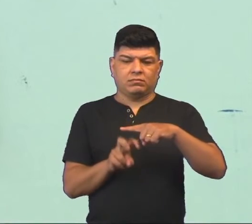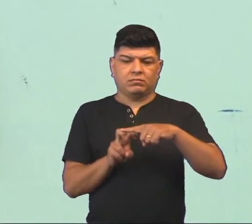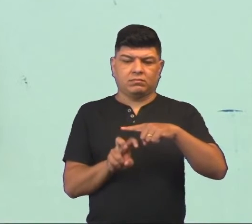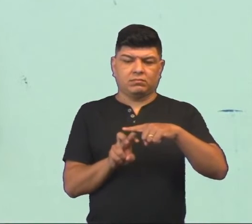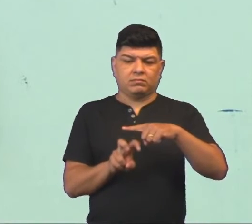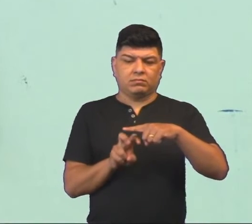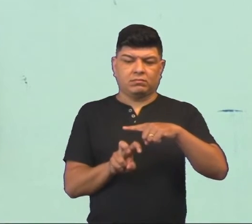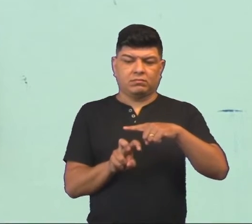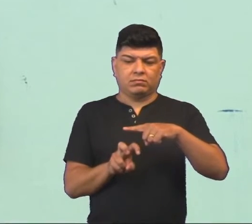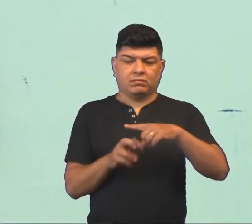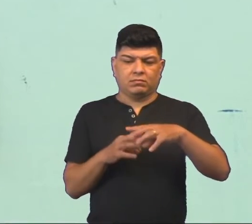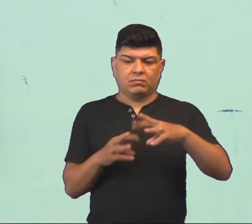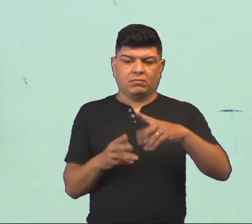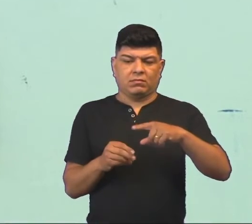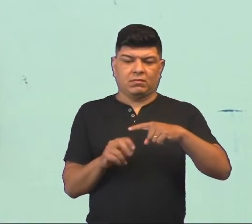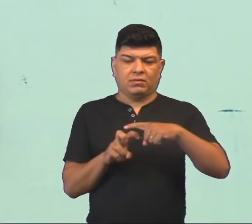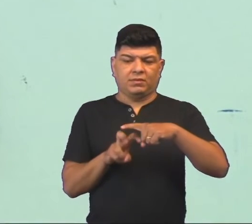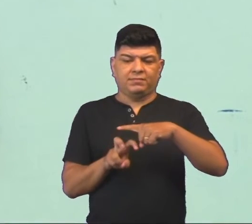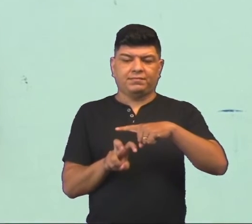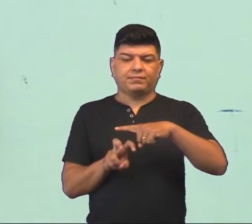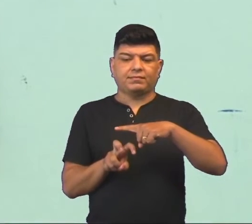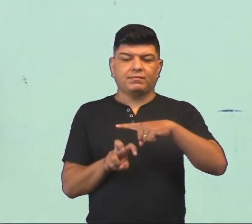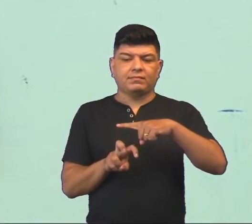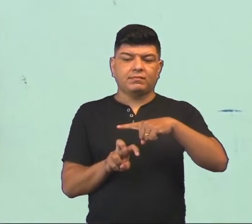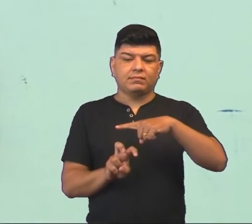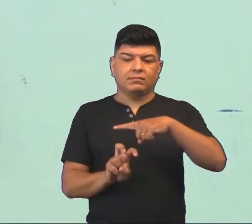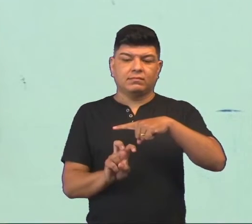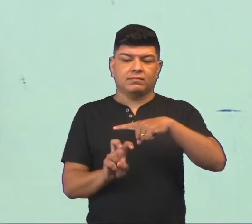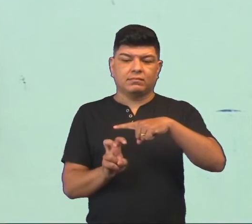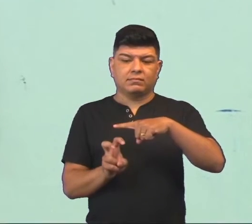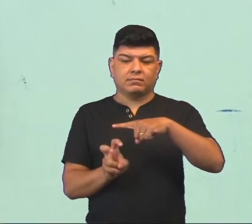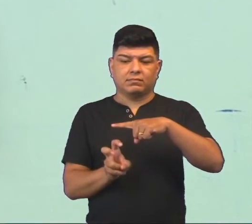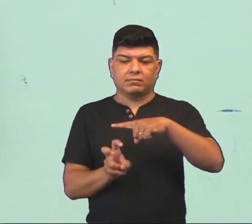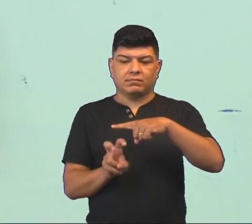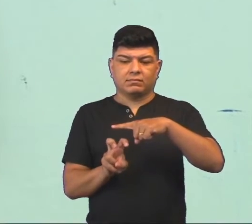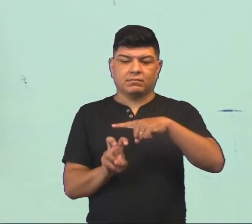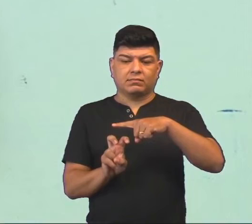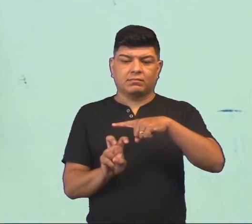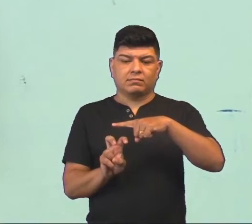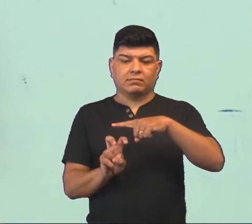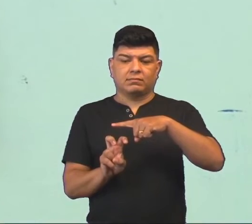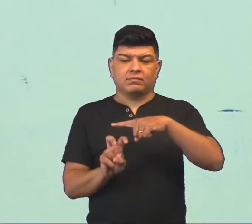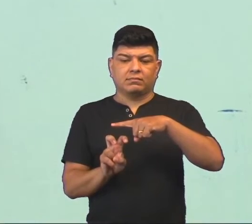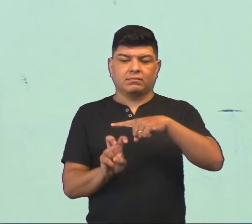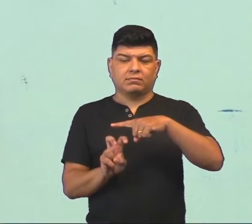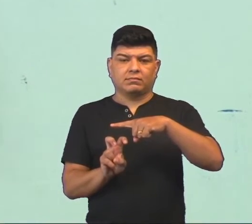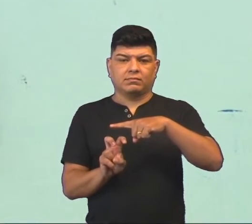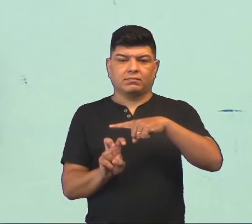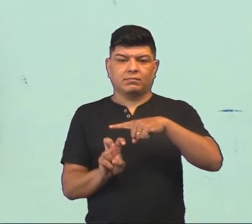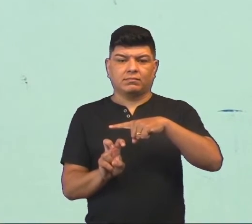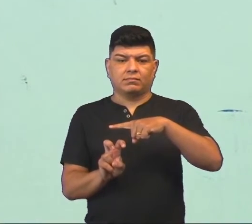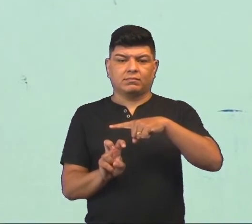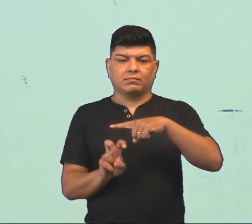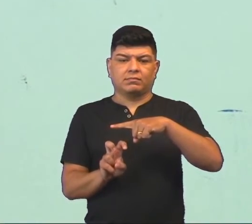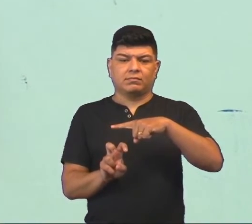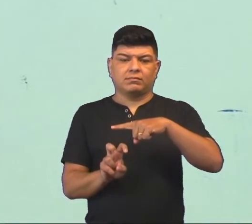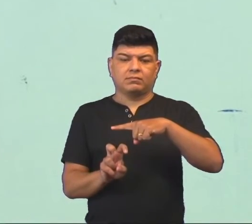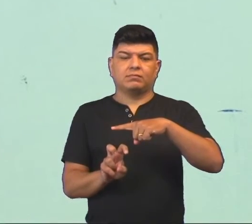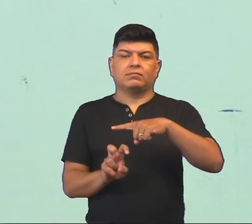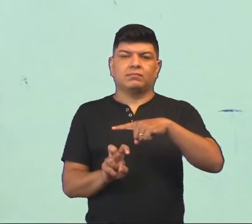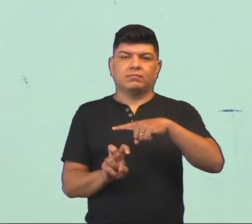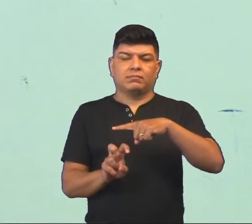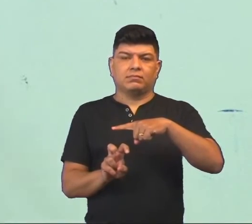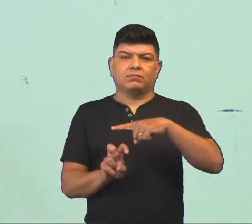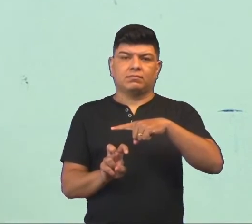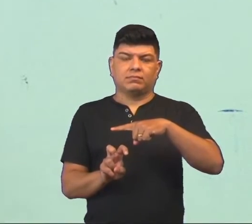da fração, representa o meu inteiro. Que no caso, esse inteiro ele foi dividido em 5 partes, tá? então eu leio 1/5.